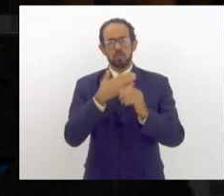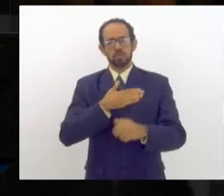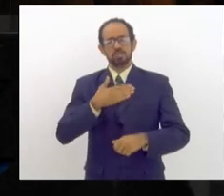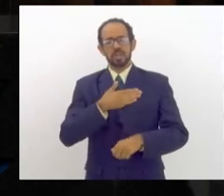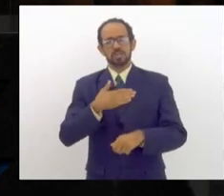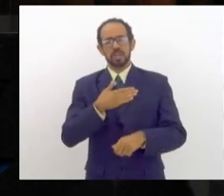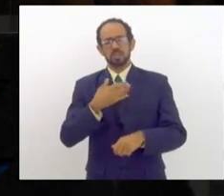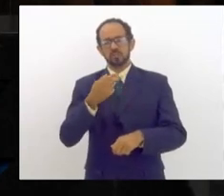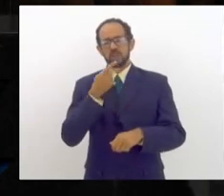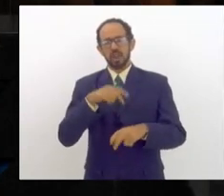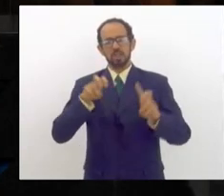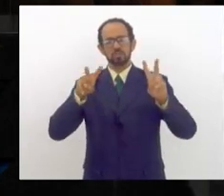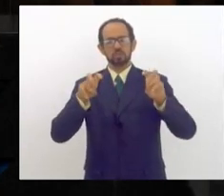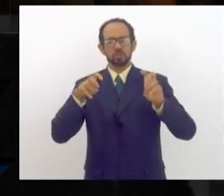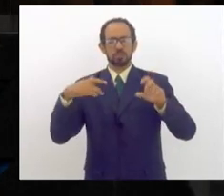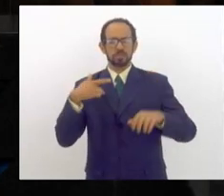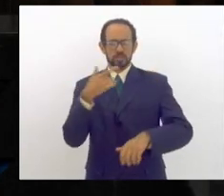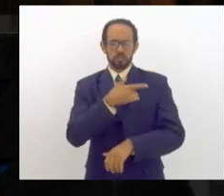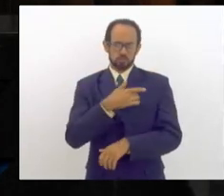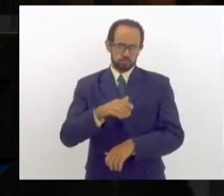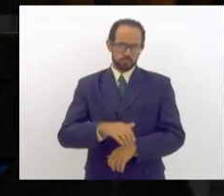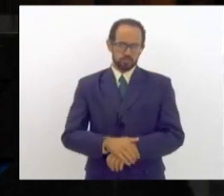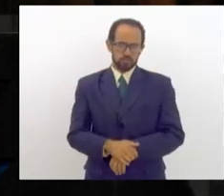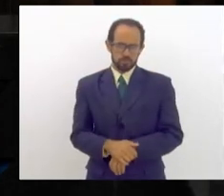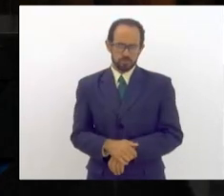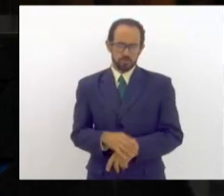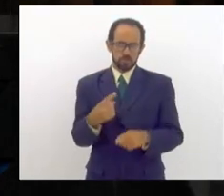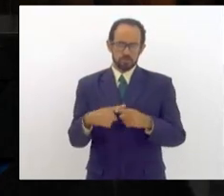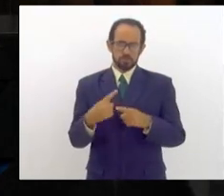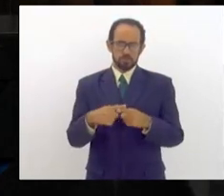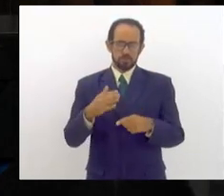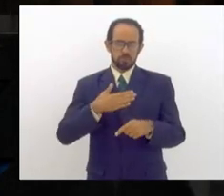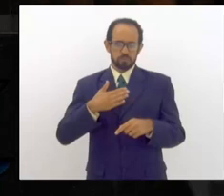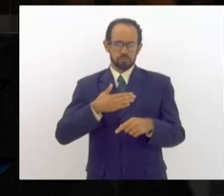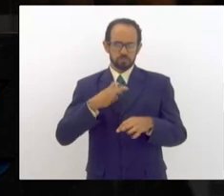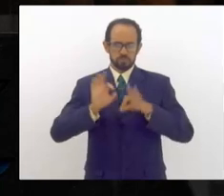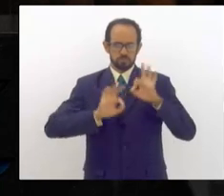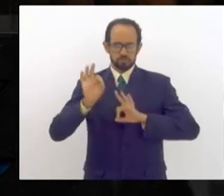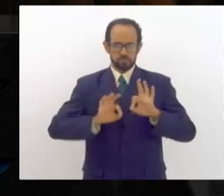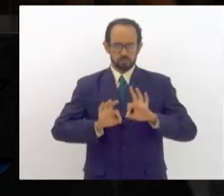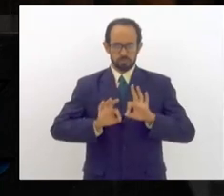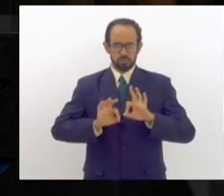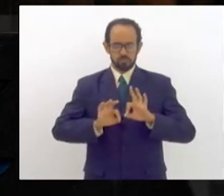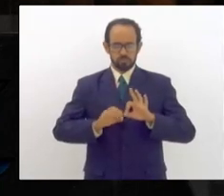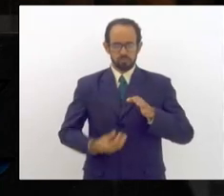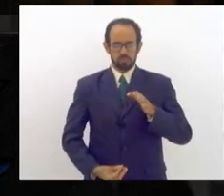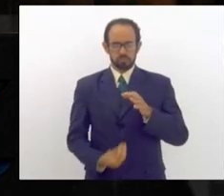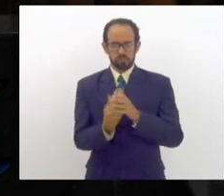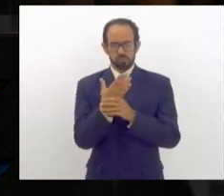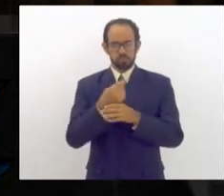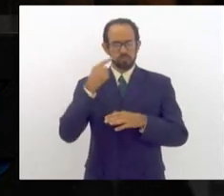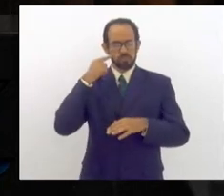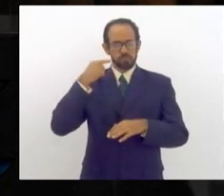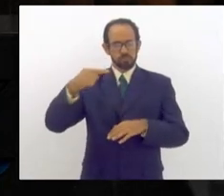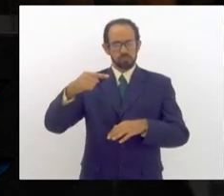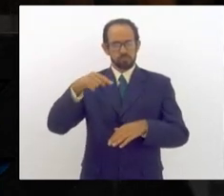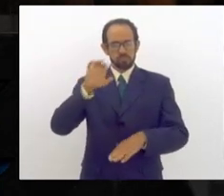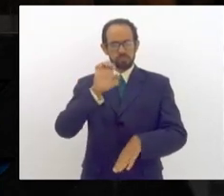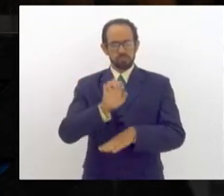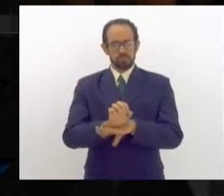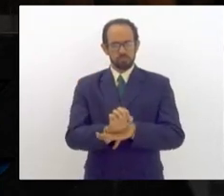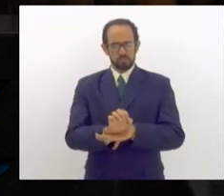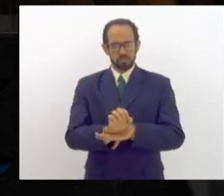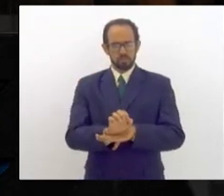a saúde porque esse meu projeto ele institui a semana Estadual